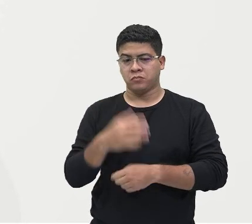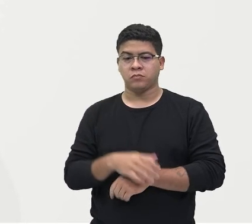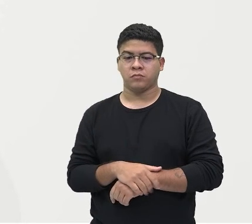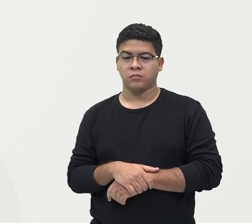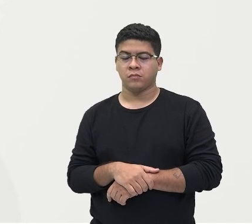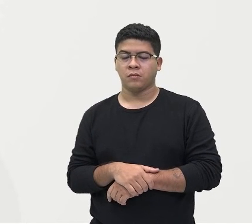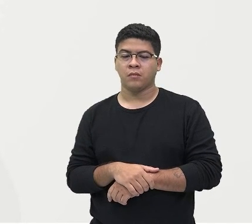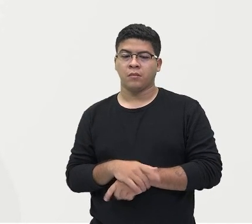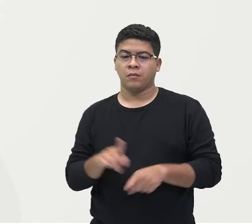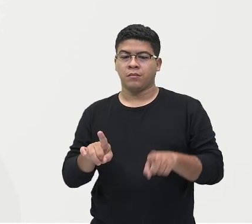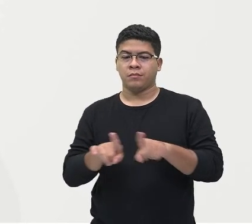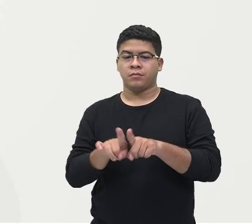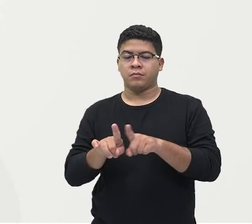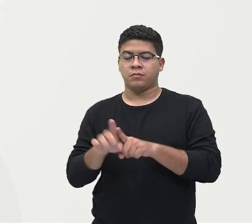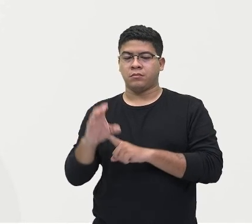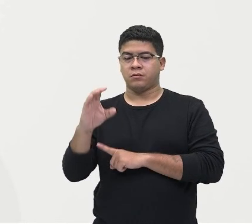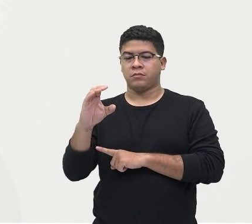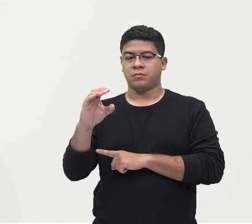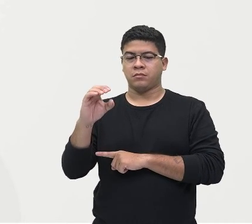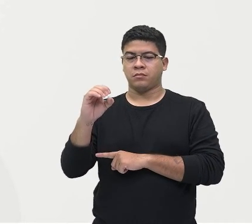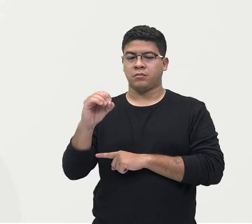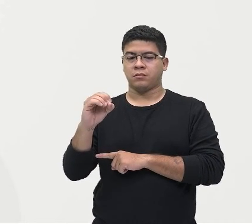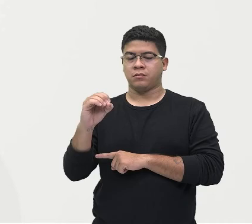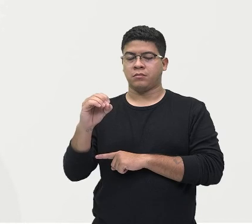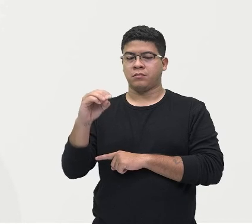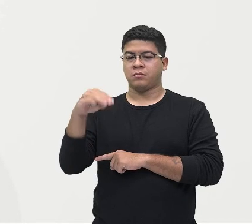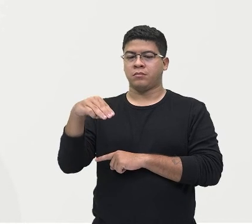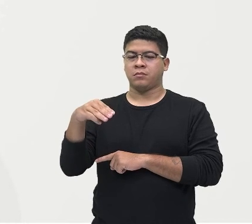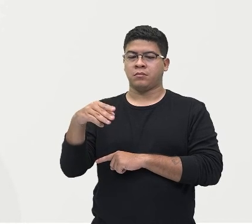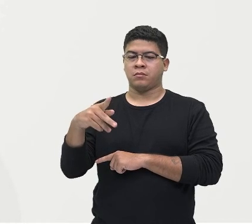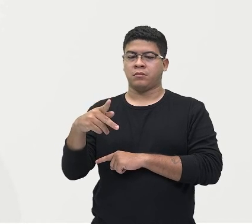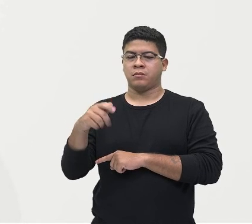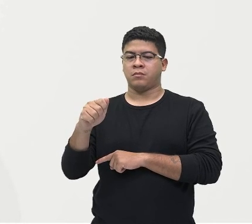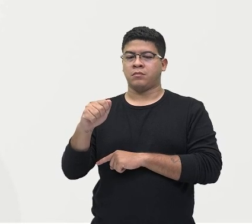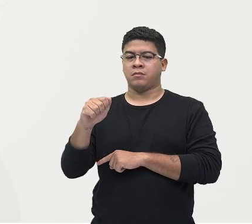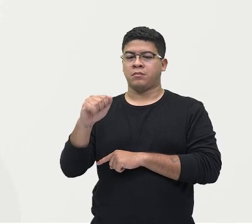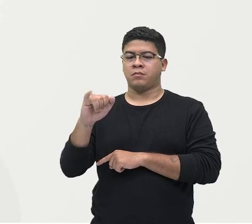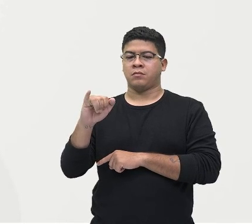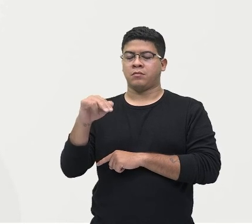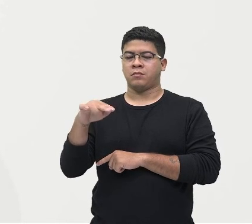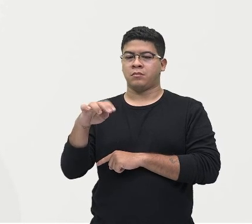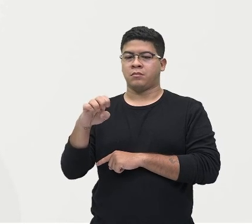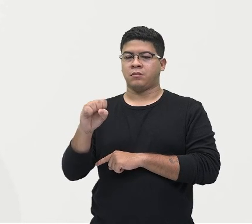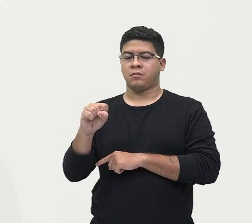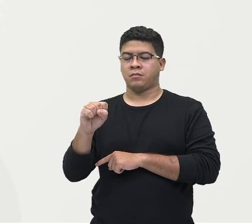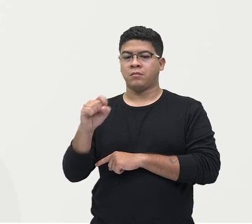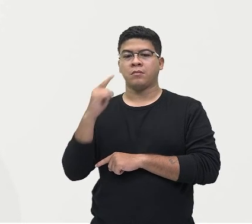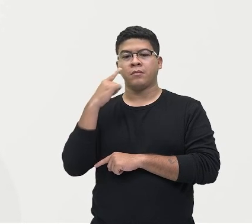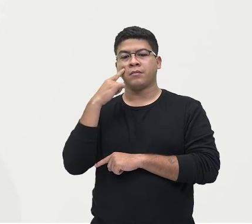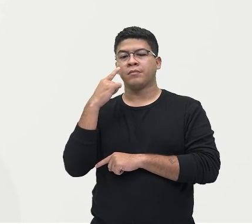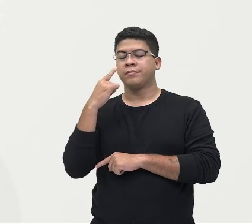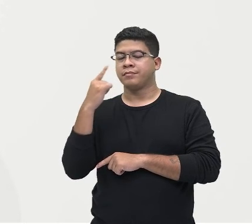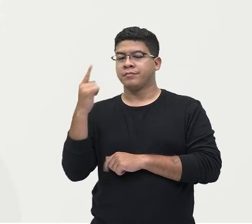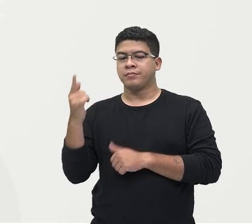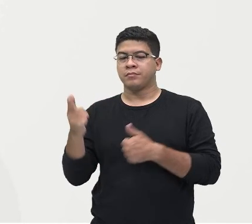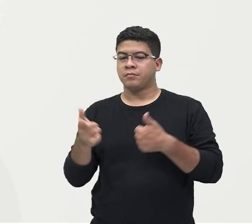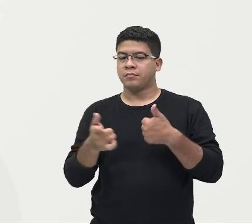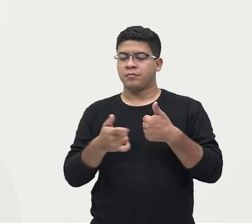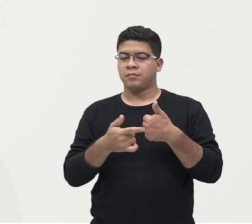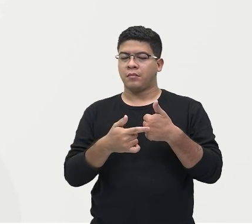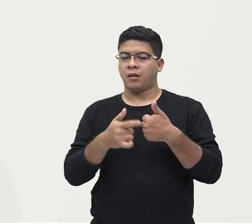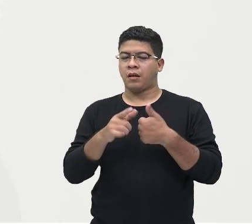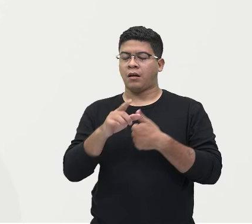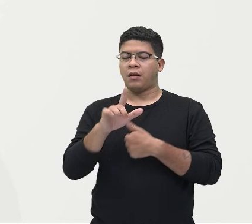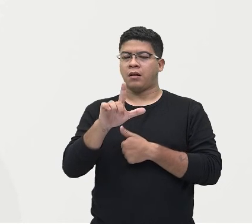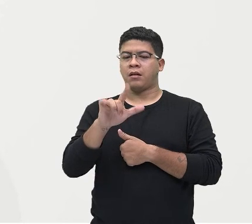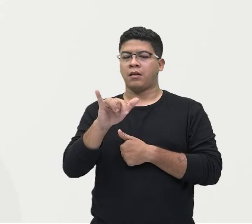Ok? Companhia, empresa no caso. E aí, ó, like. Tais como. E aí ele dá uma